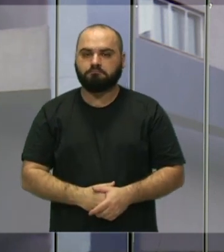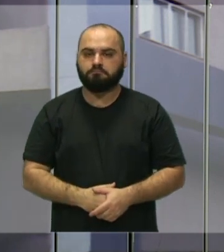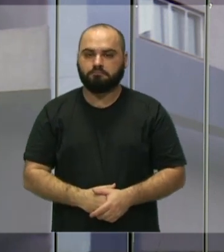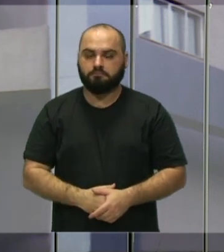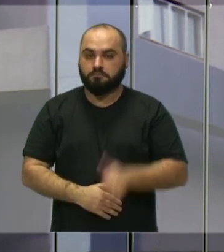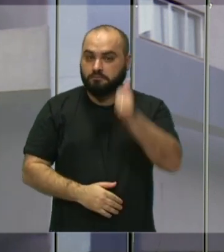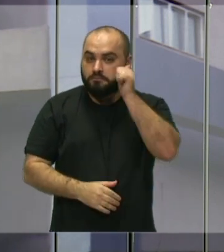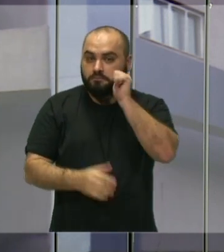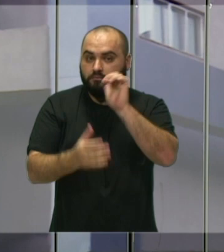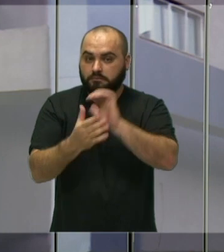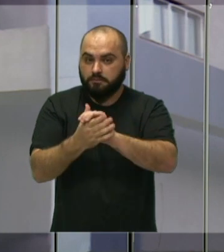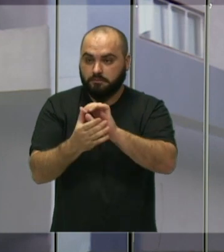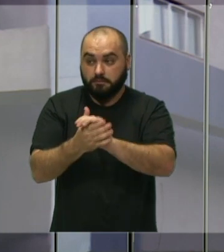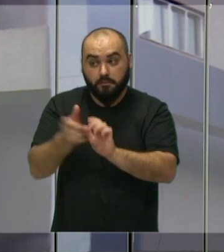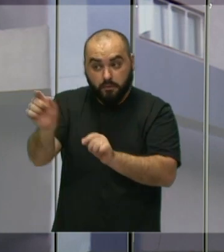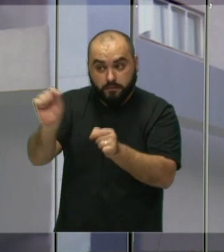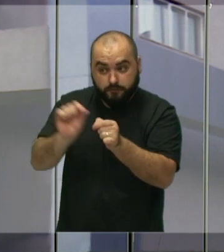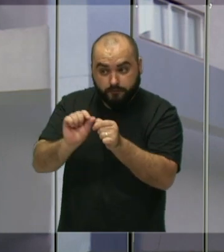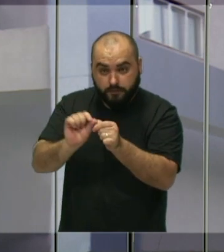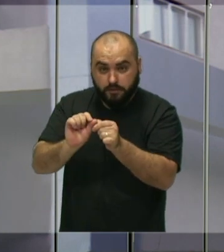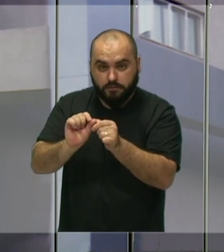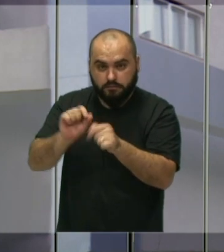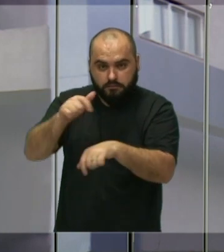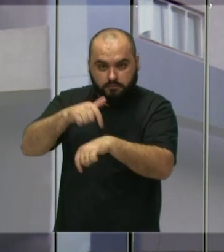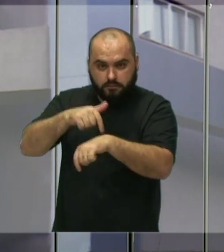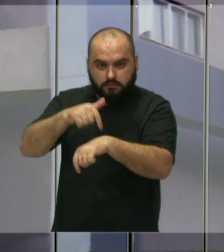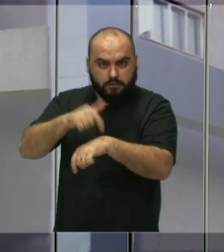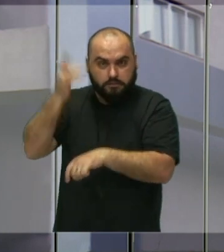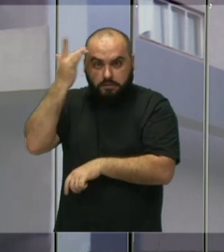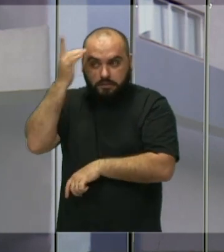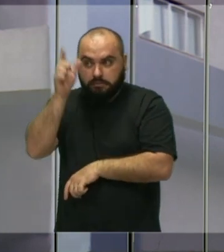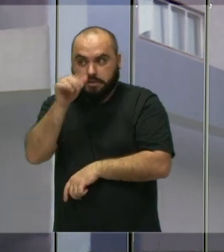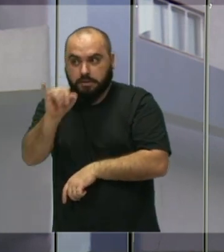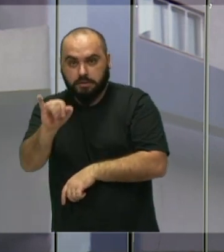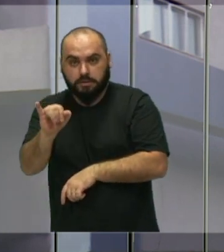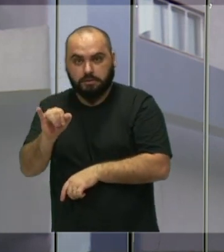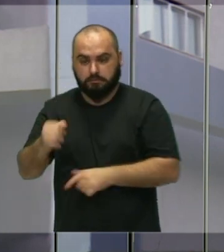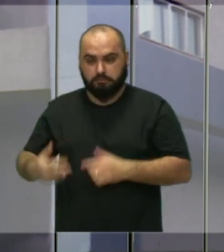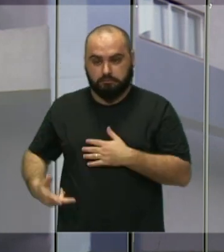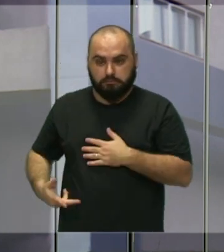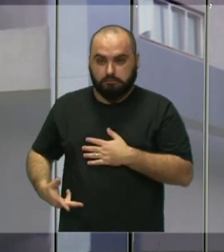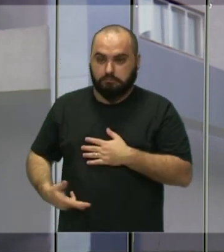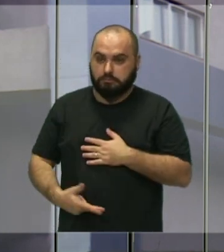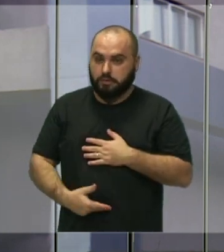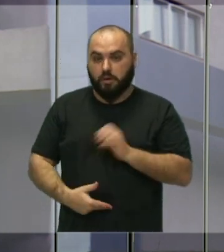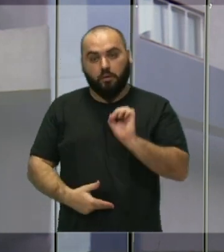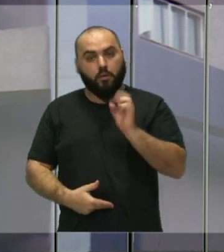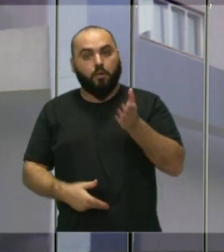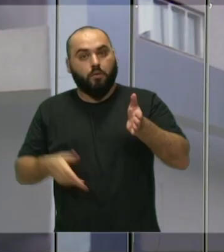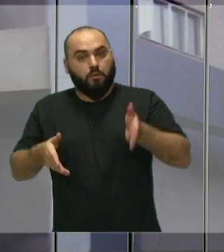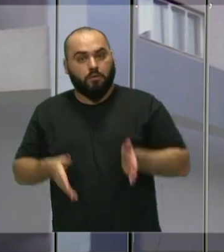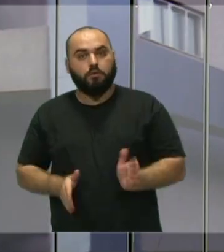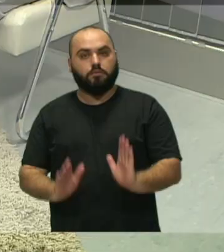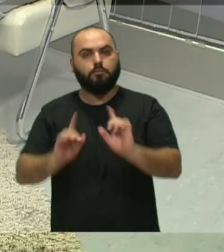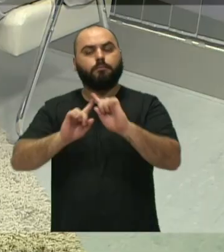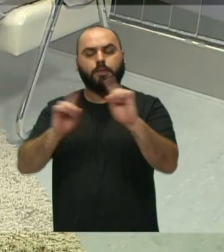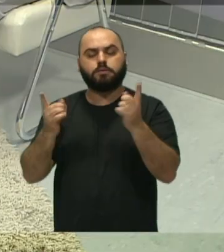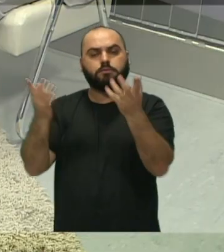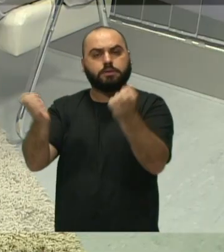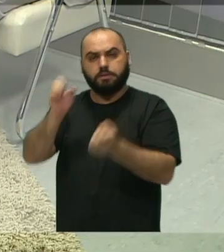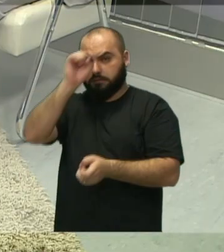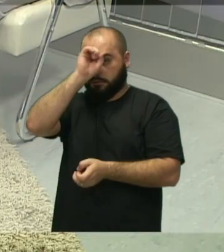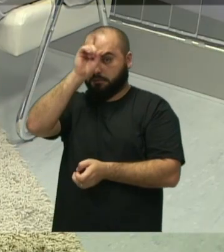esposa passou, né, e naquele momento ninguém sabia se era parto ou cesárea, fosse num hospital